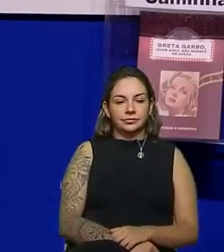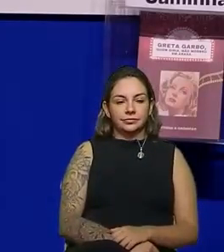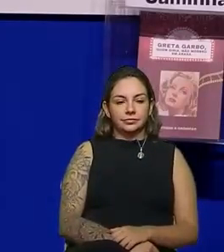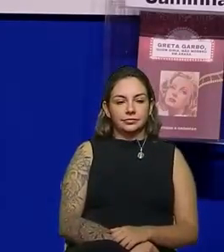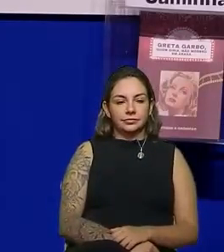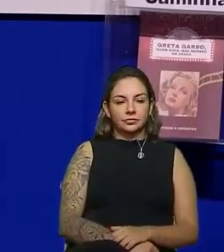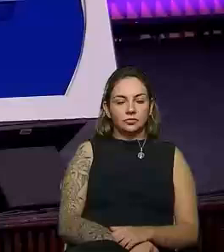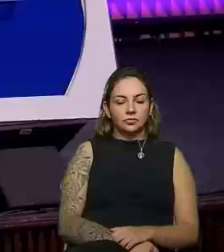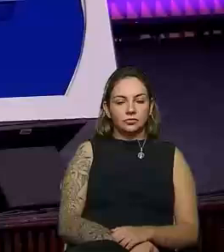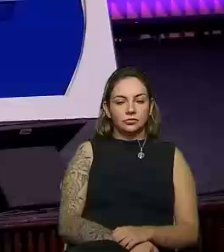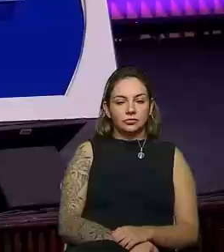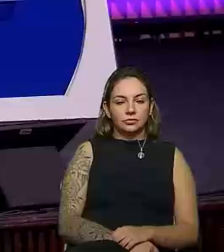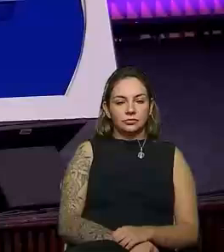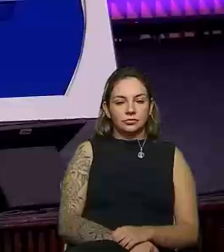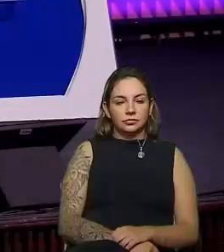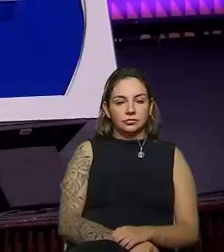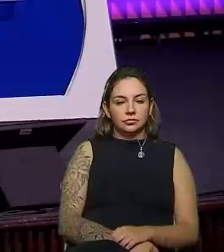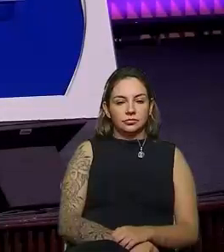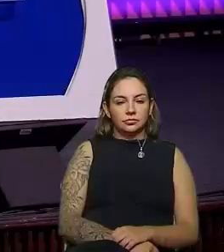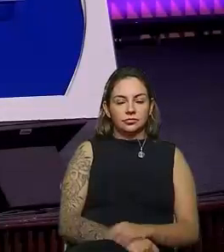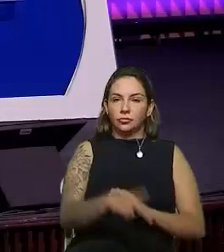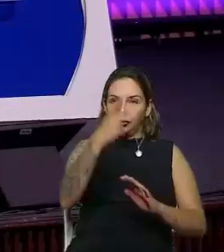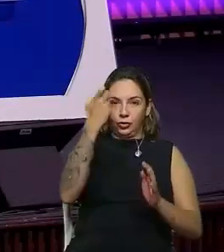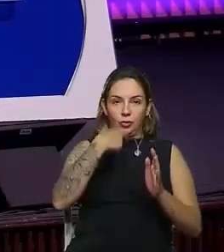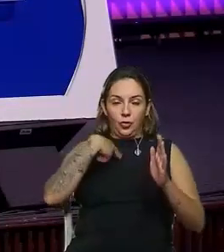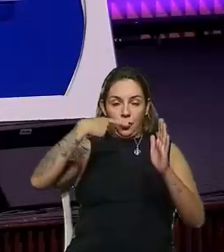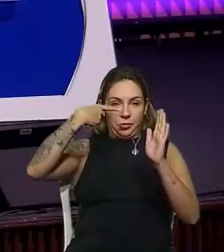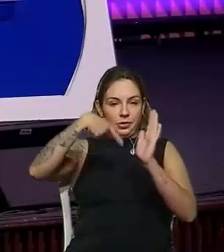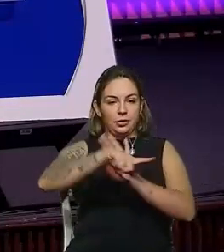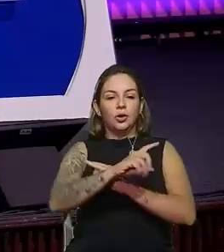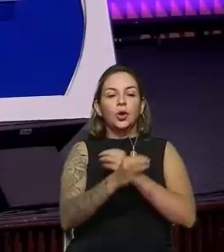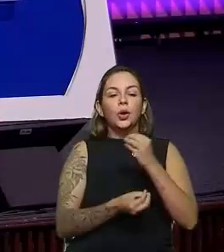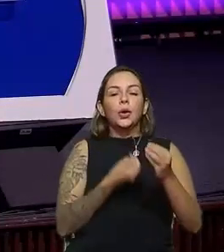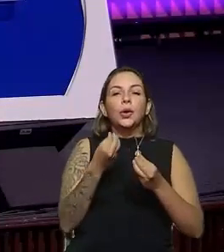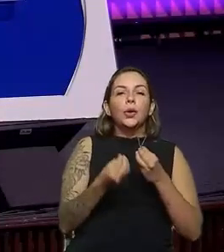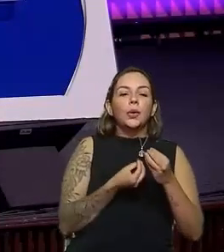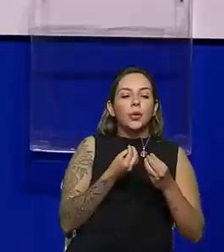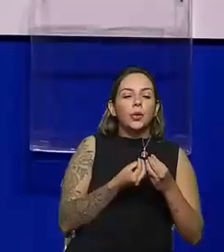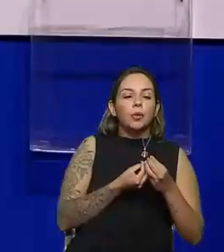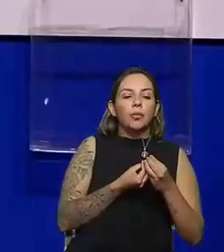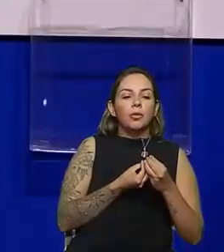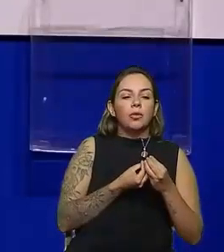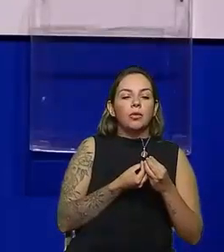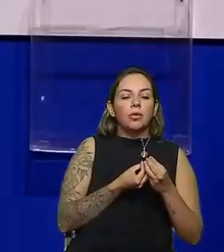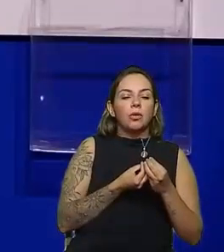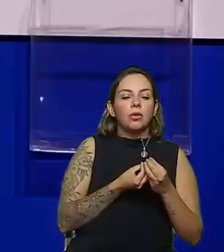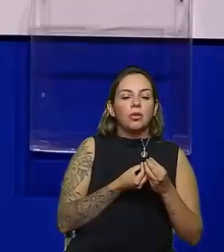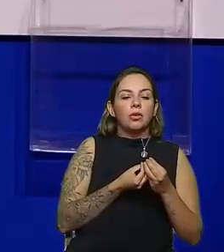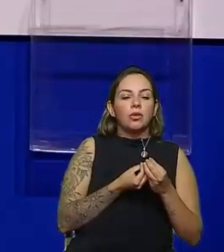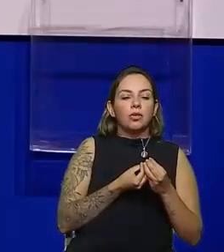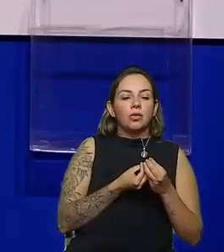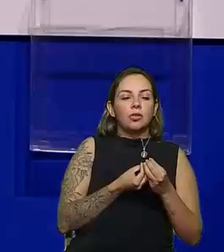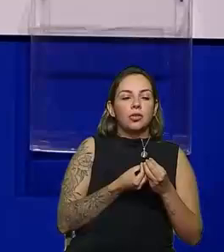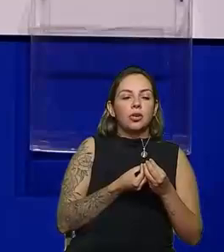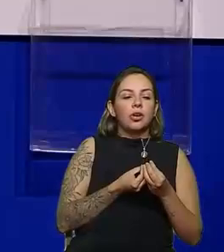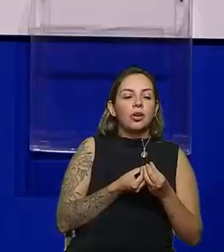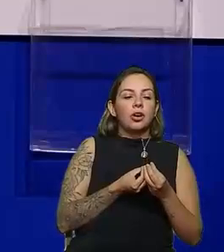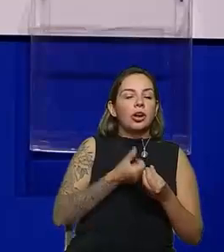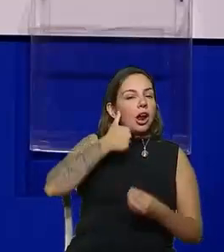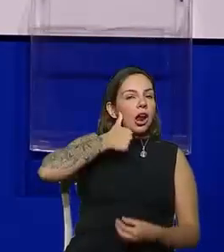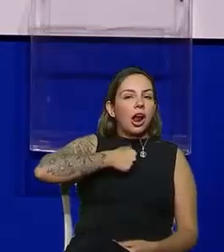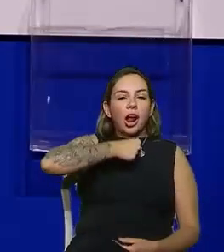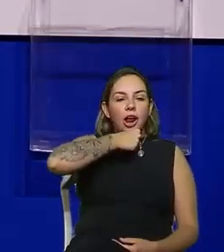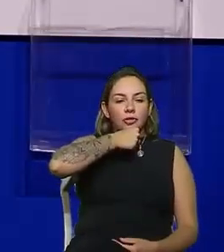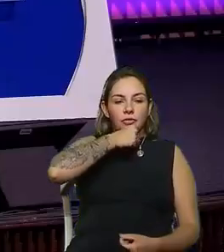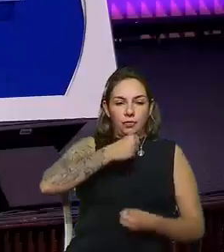eu tinha guardado aqui uma pergunta para a nossa audiência, que é: como era o vô Carlos, o avô poeta, o poeta-avô? Conta para a